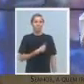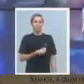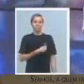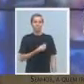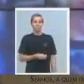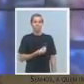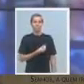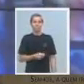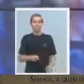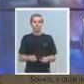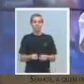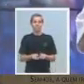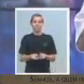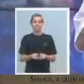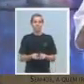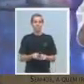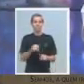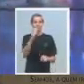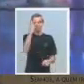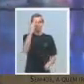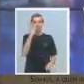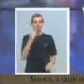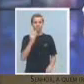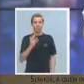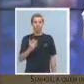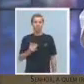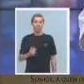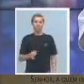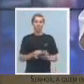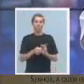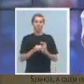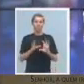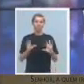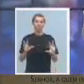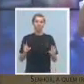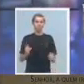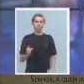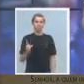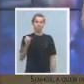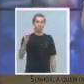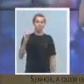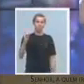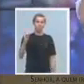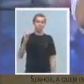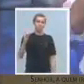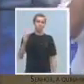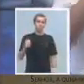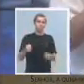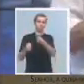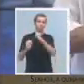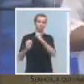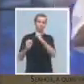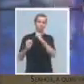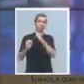sua liberdade, que Deus deu e ninguém tira, ninguém obriga ninguém a fazer